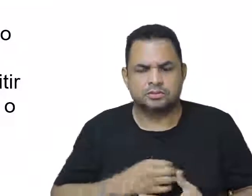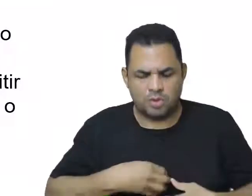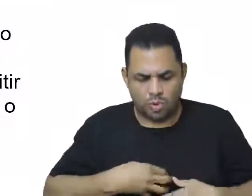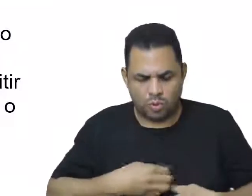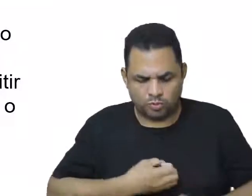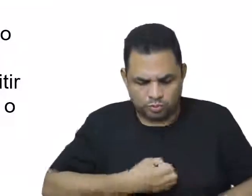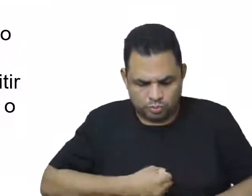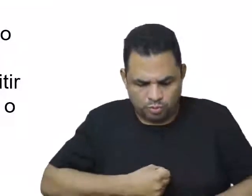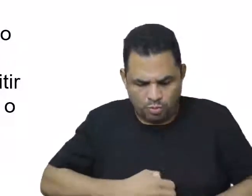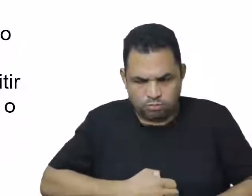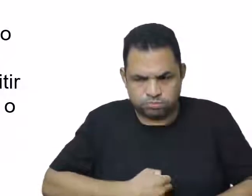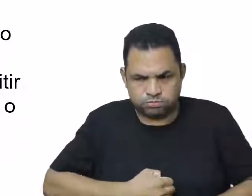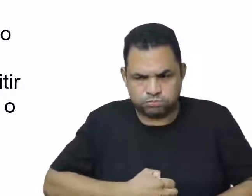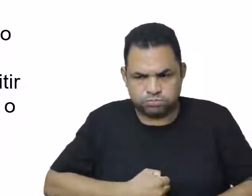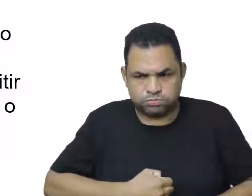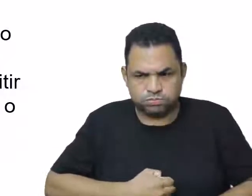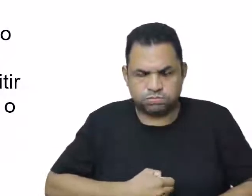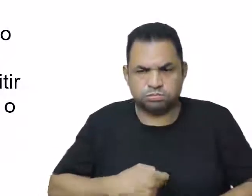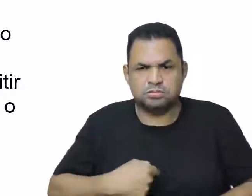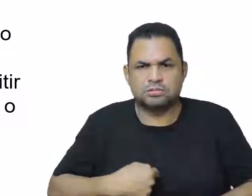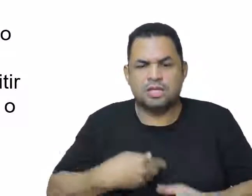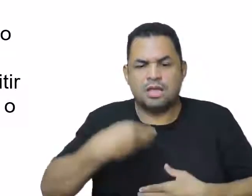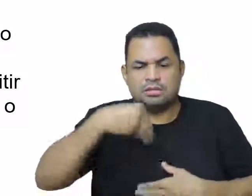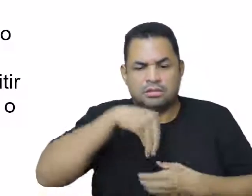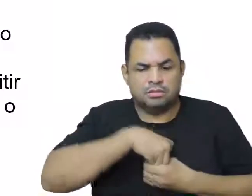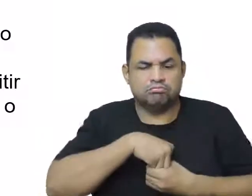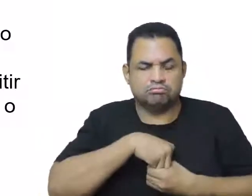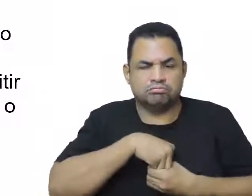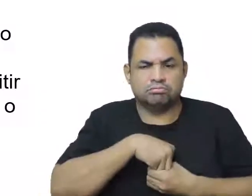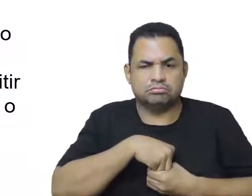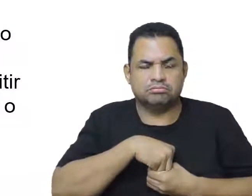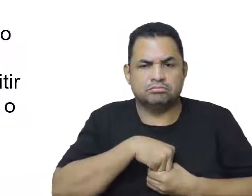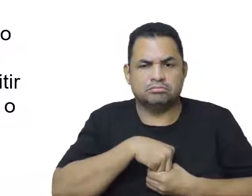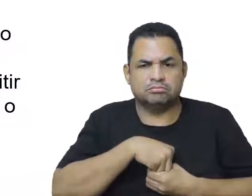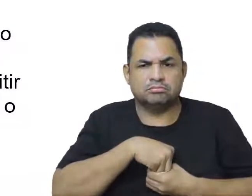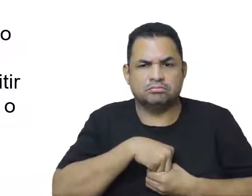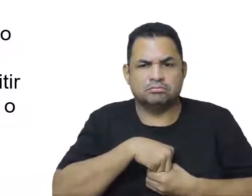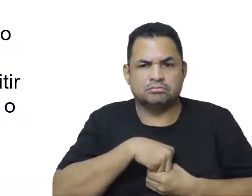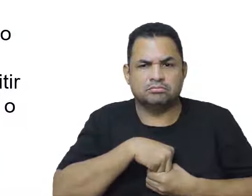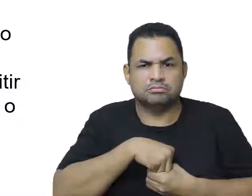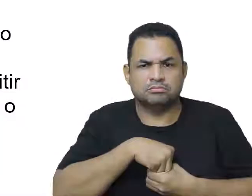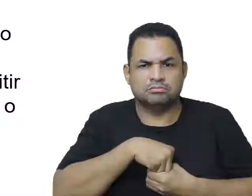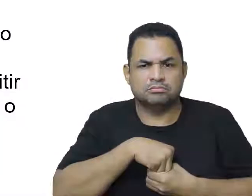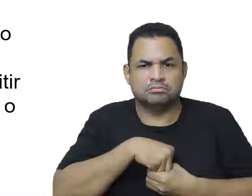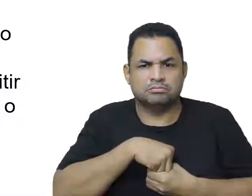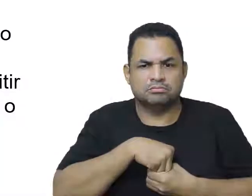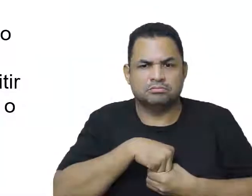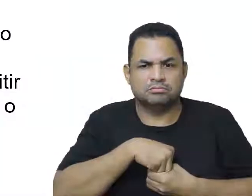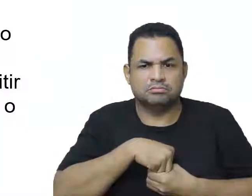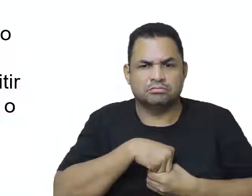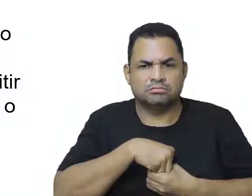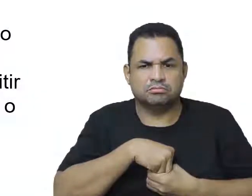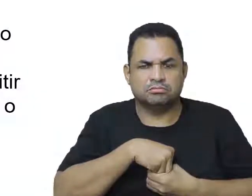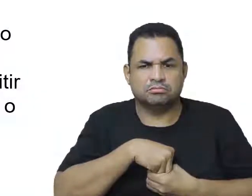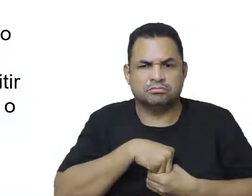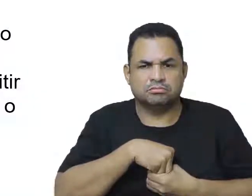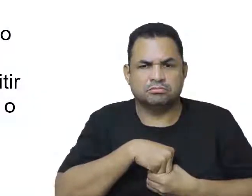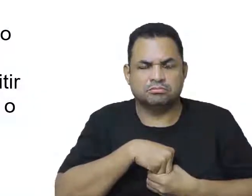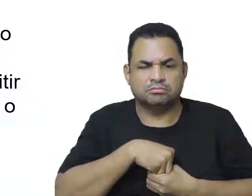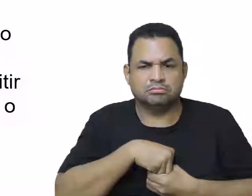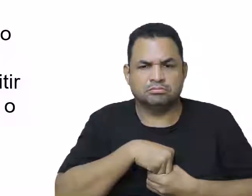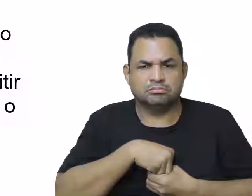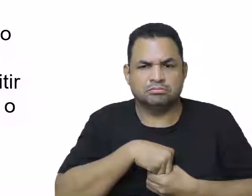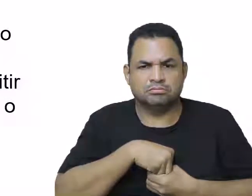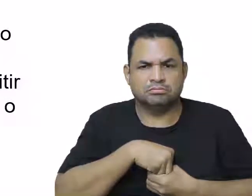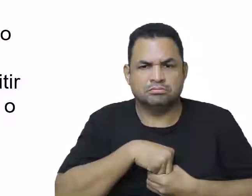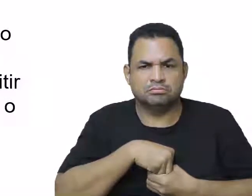exemplo, ele está dentro da gente, né? Olha que interessante, presta atenção no que eu vou falar para você não se confundir no que eu vou